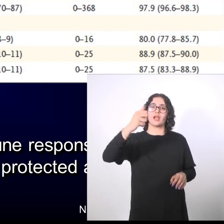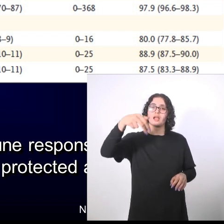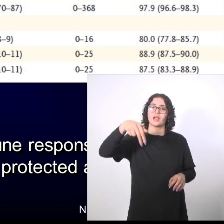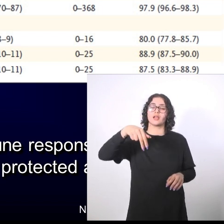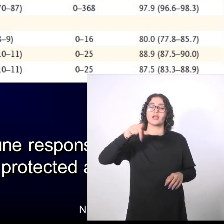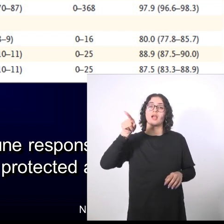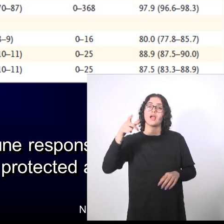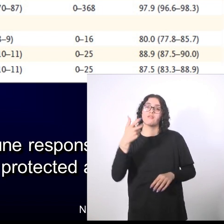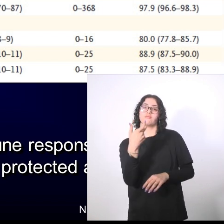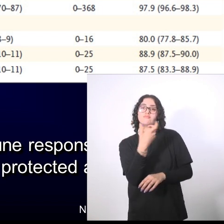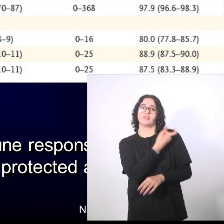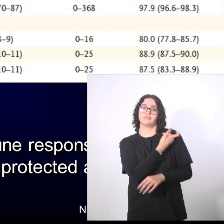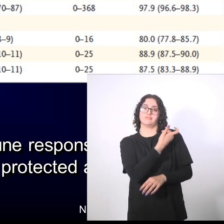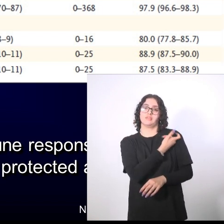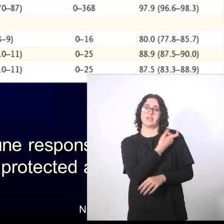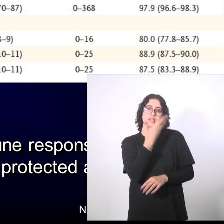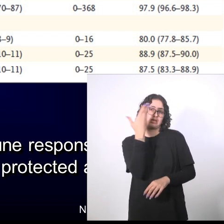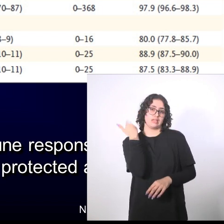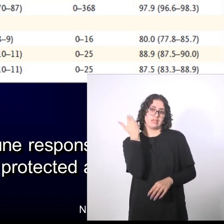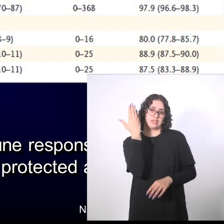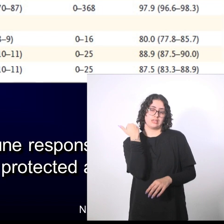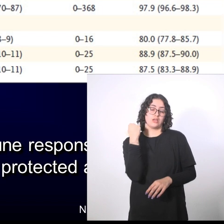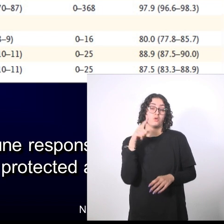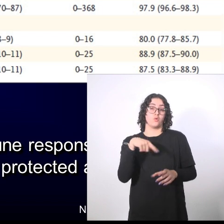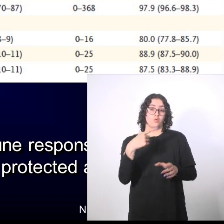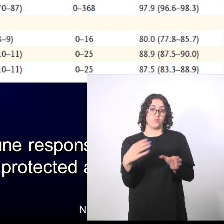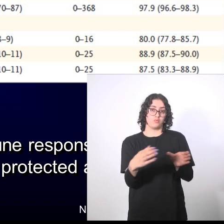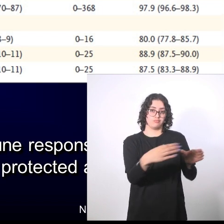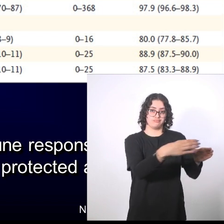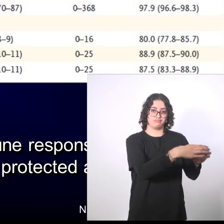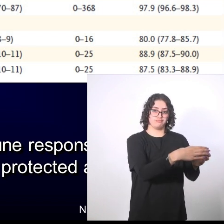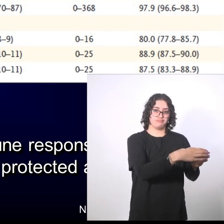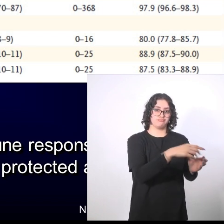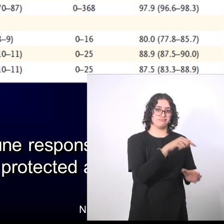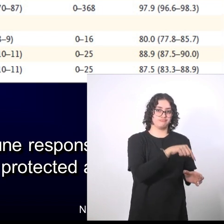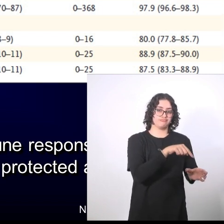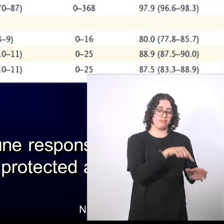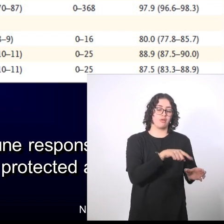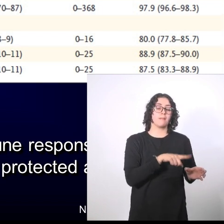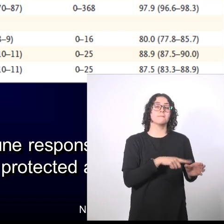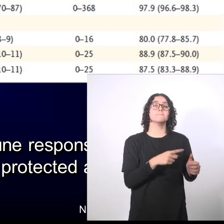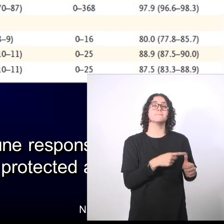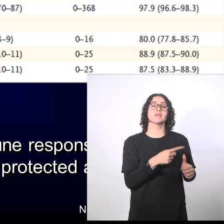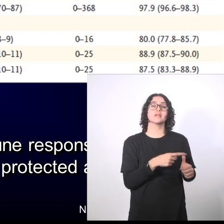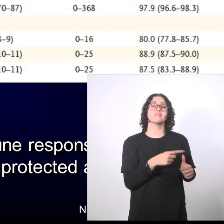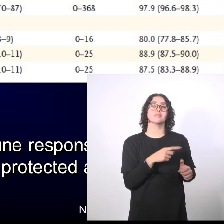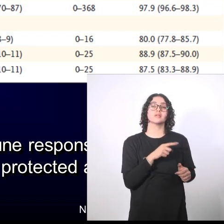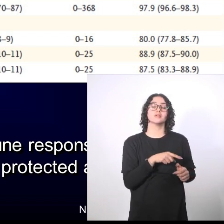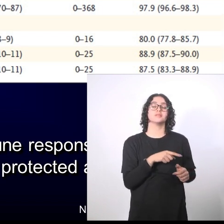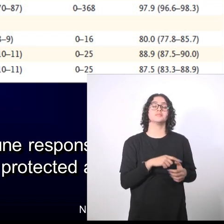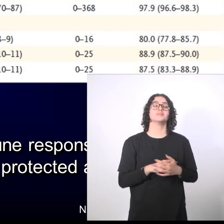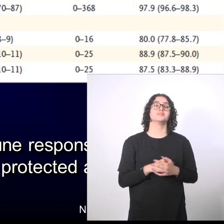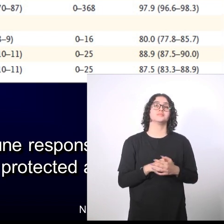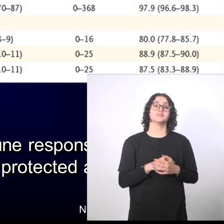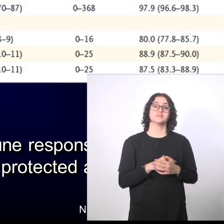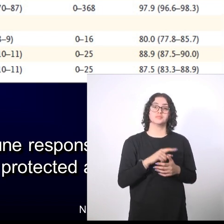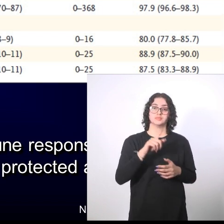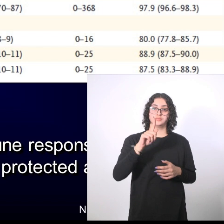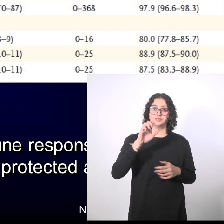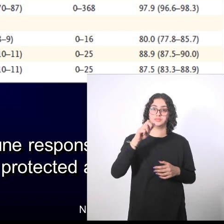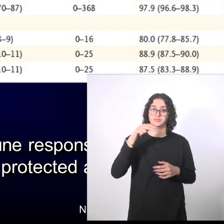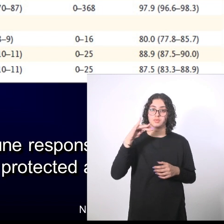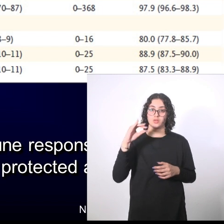2000, a vacina anterior que eu citei. E o outro grupo recebeu primeiro essa vacina Genius,